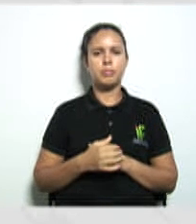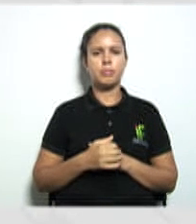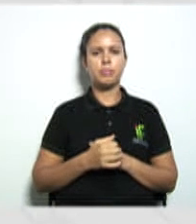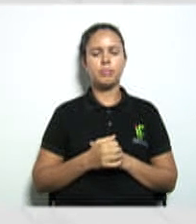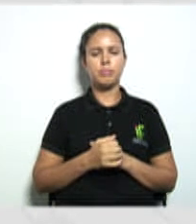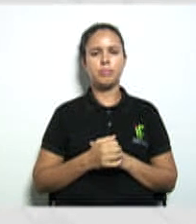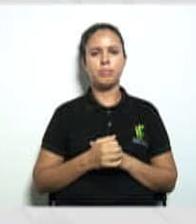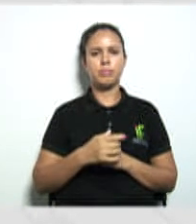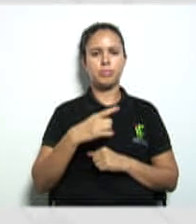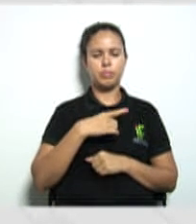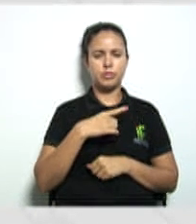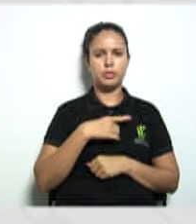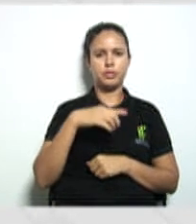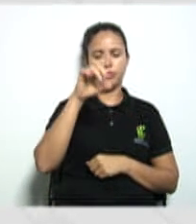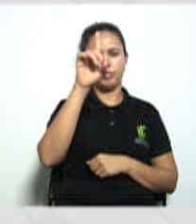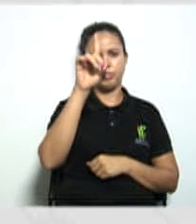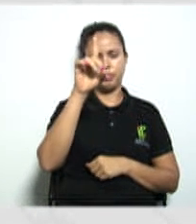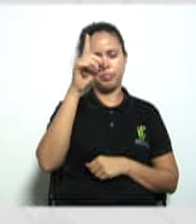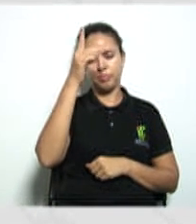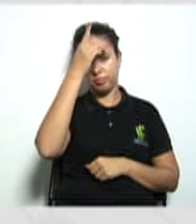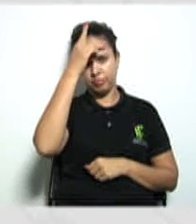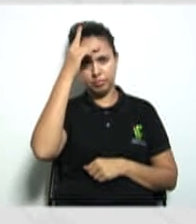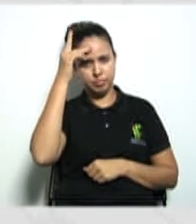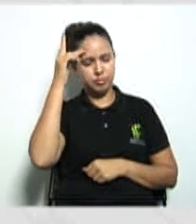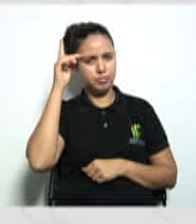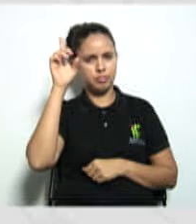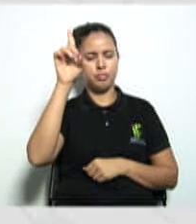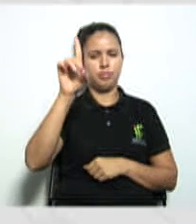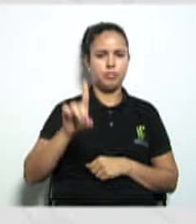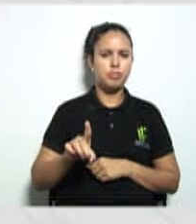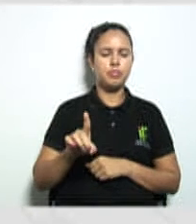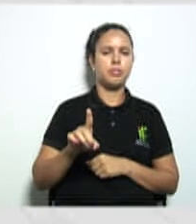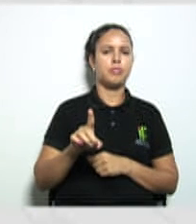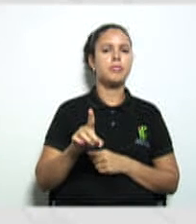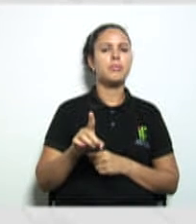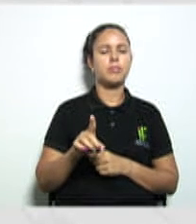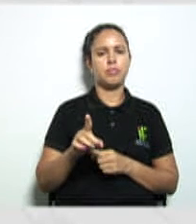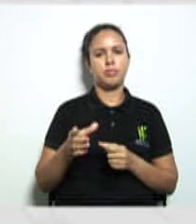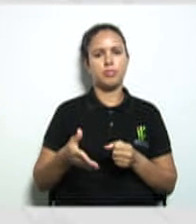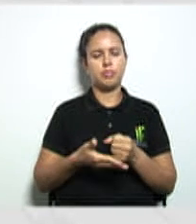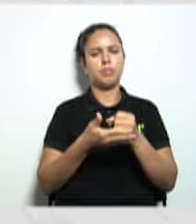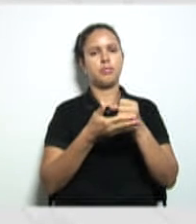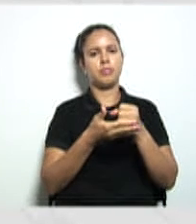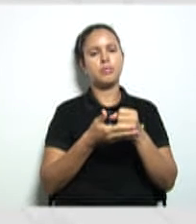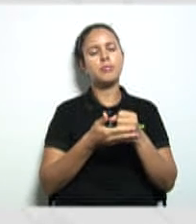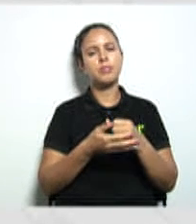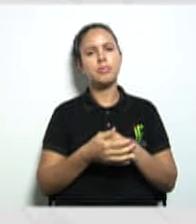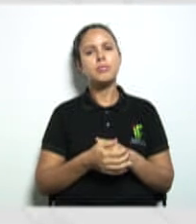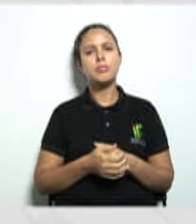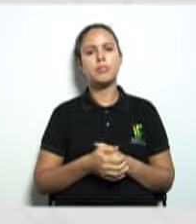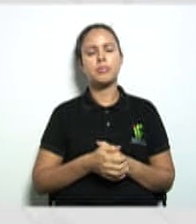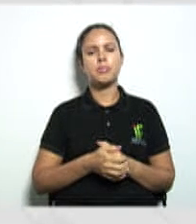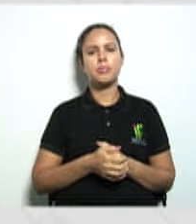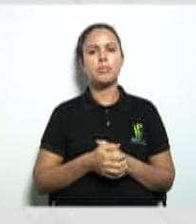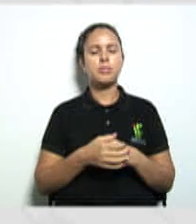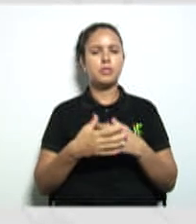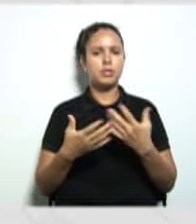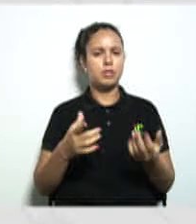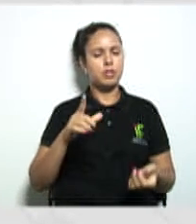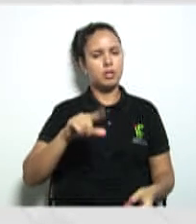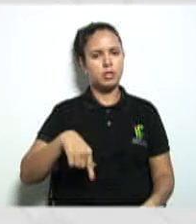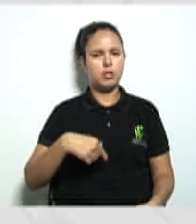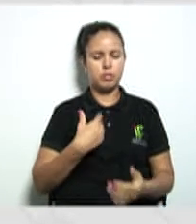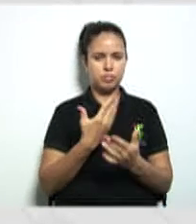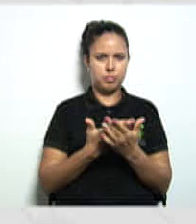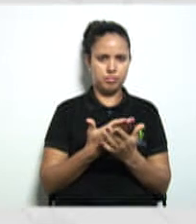tem doutrinadores que sustentam essa tese, tem doutrinadores que sustentam uma outra tese. Então, são